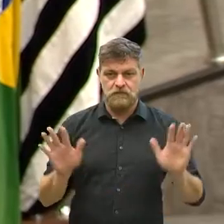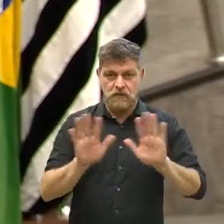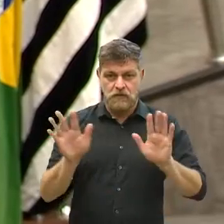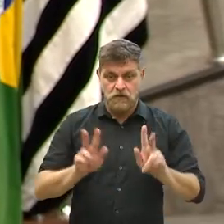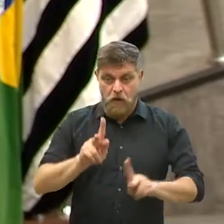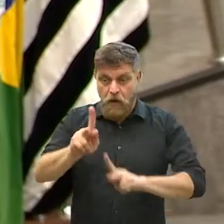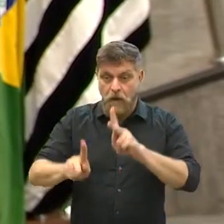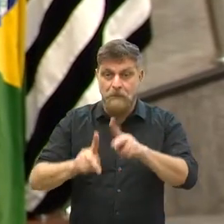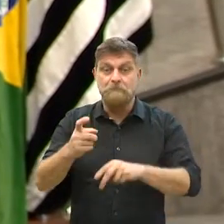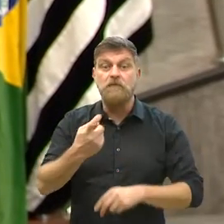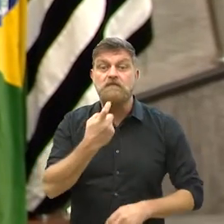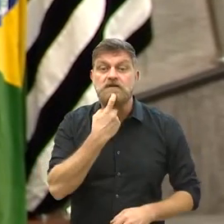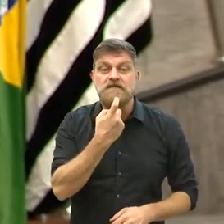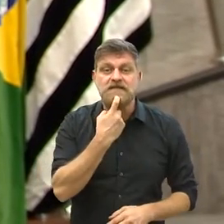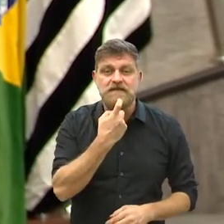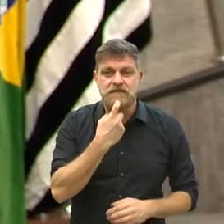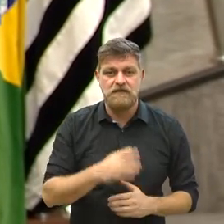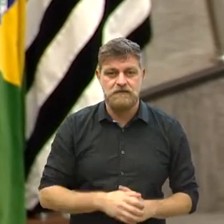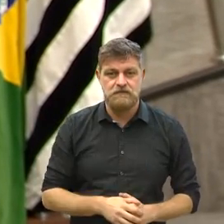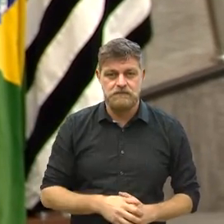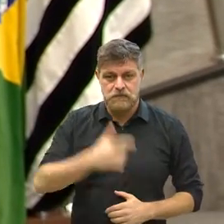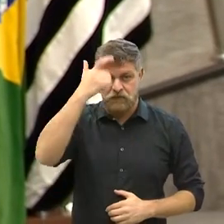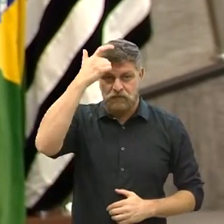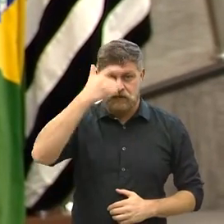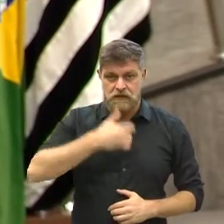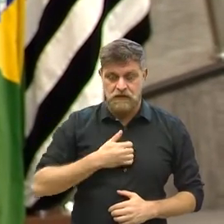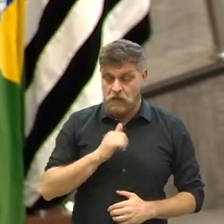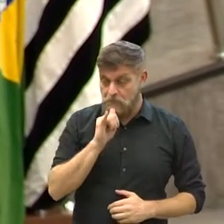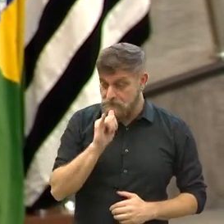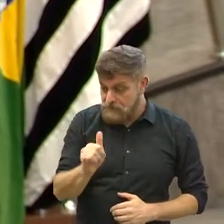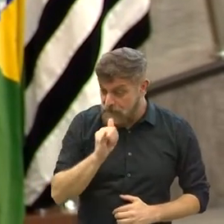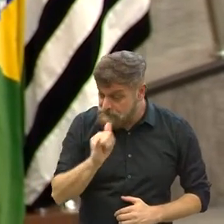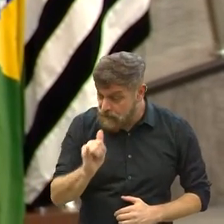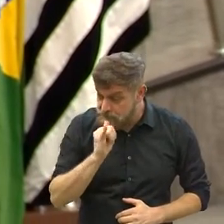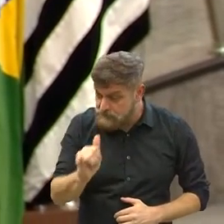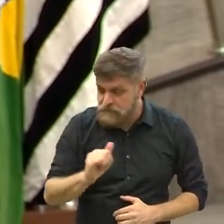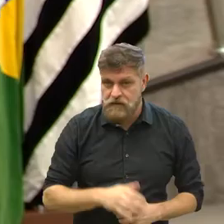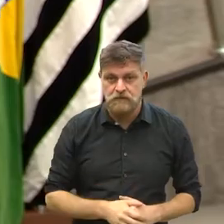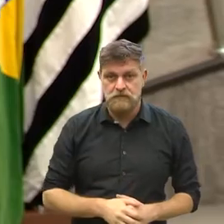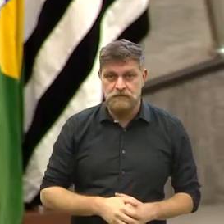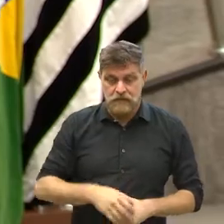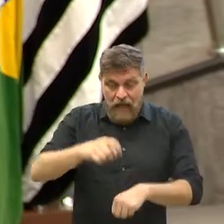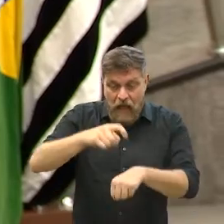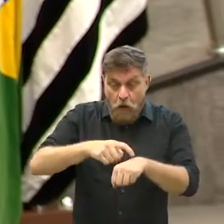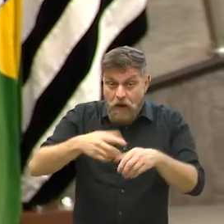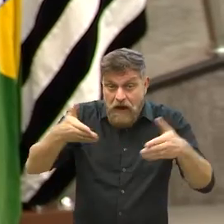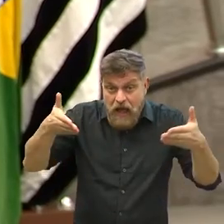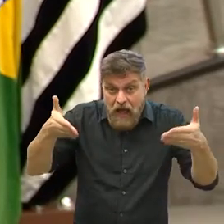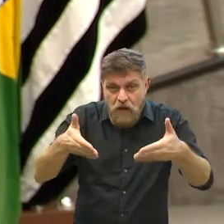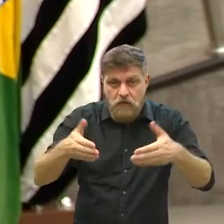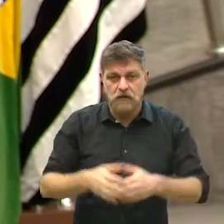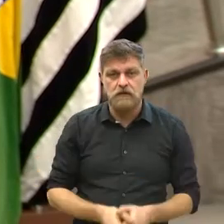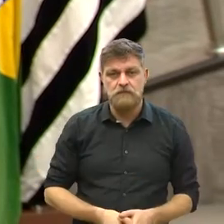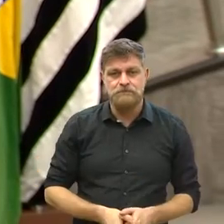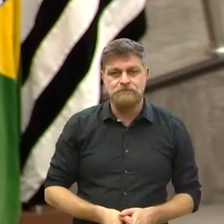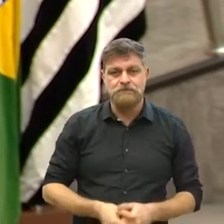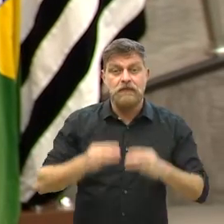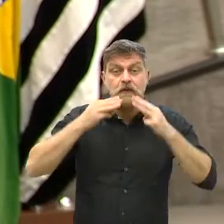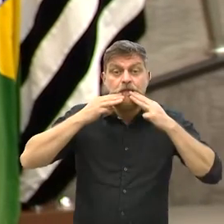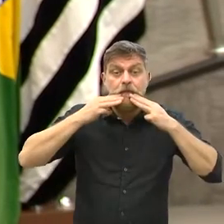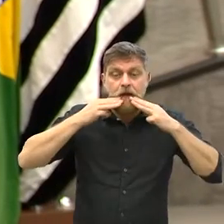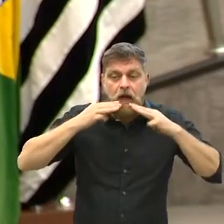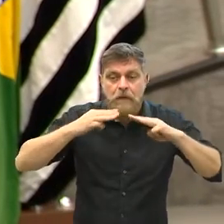Alô, público da minha cidade de Campinas. Venho dirigir-me até vocês para, nesse instante, deixar aqui